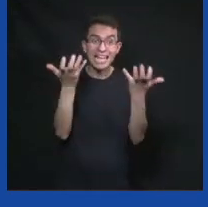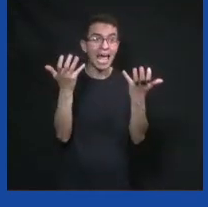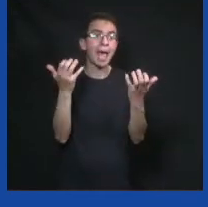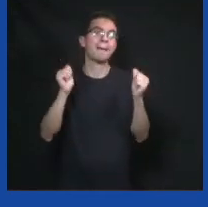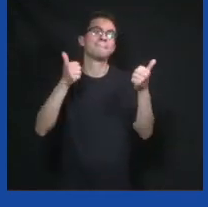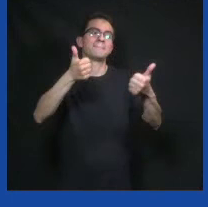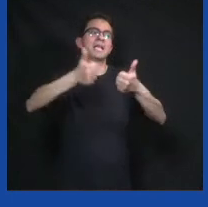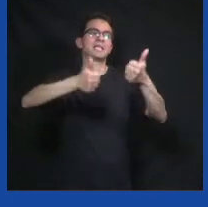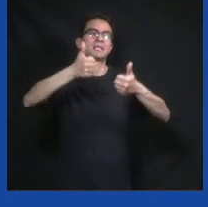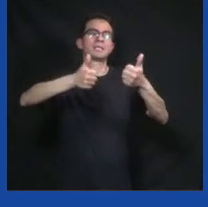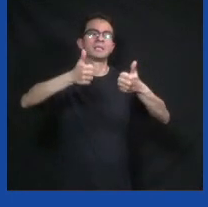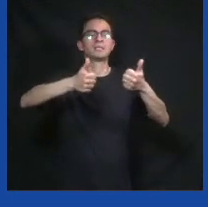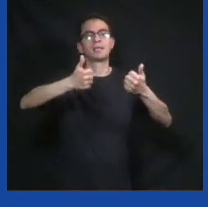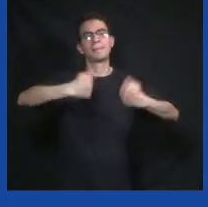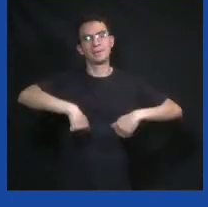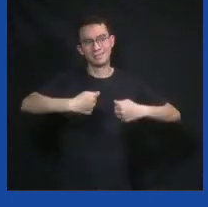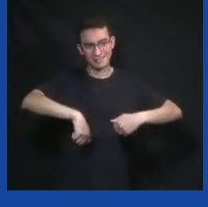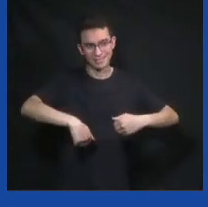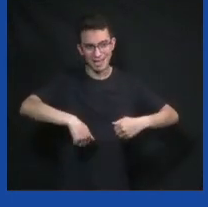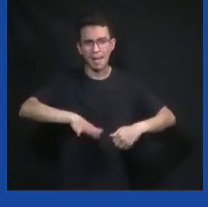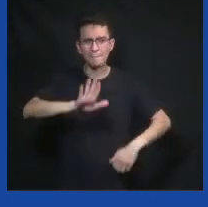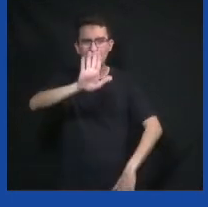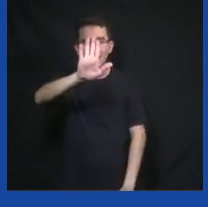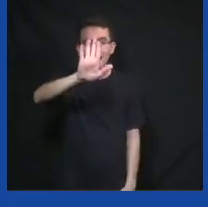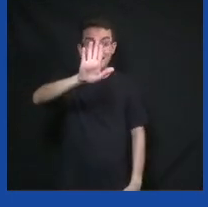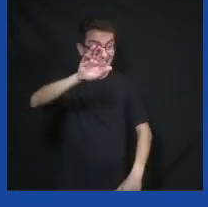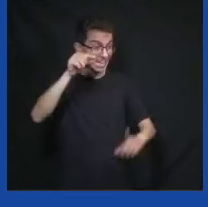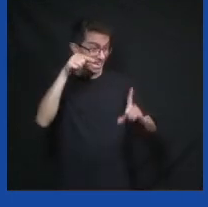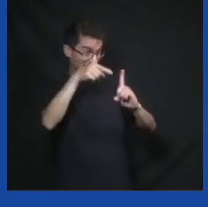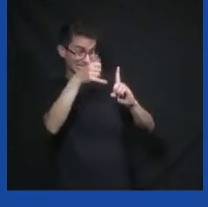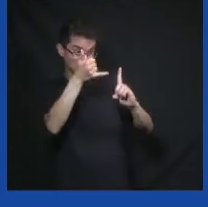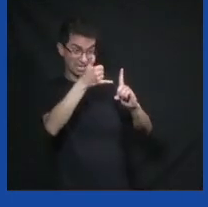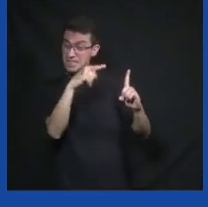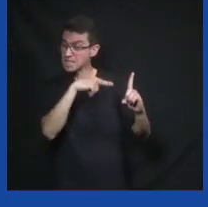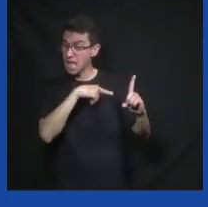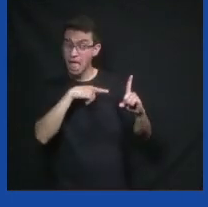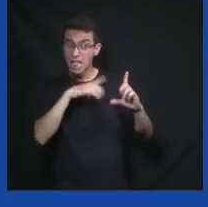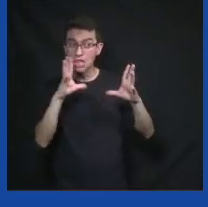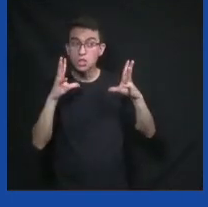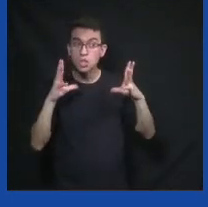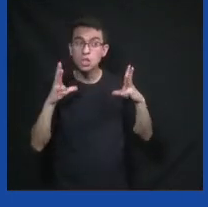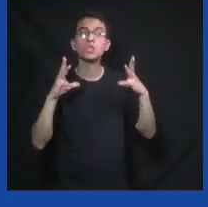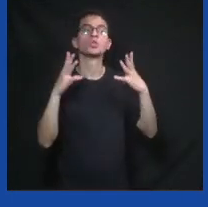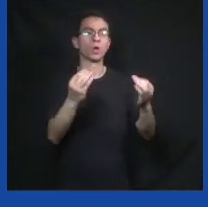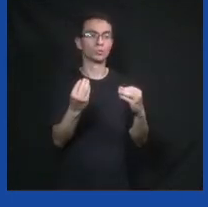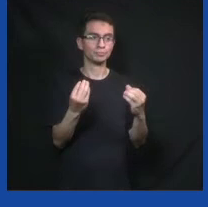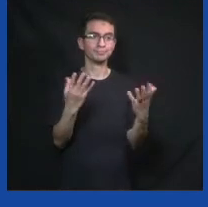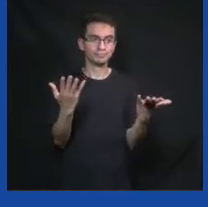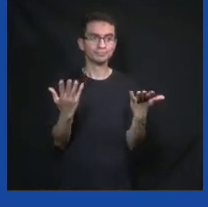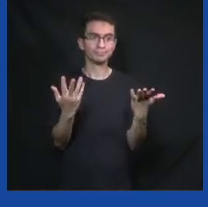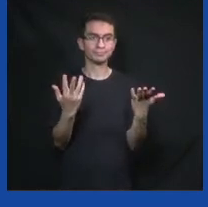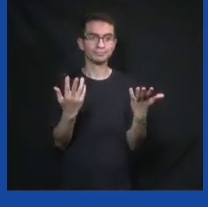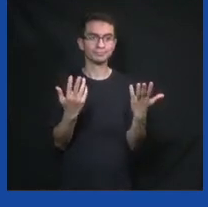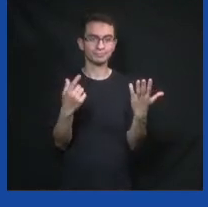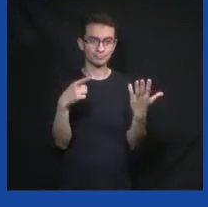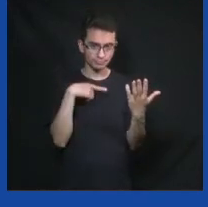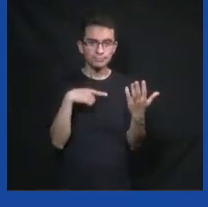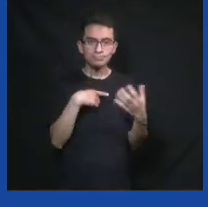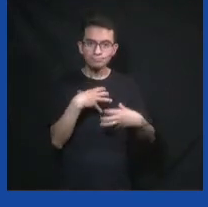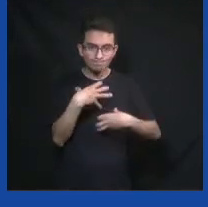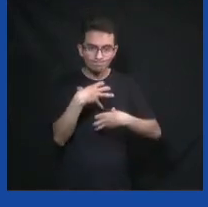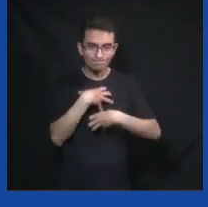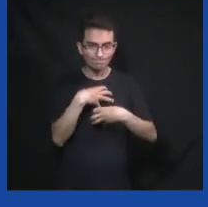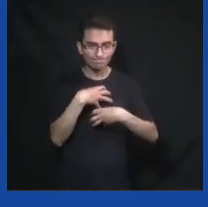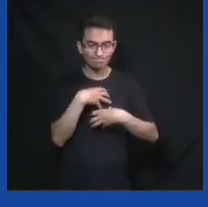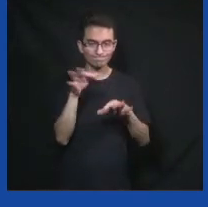porque é necessário. Aqui tem tudo. Ou a gente ocupa o espaço com algo organizado,